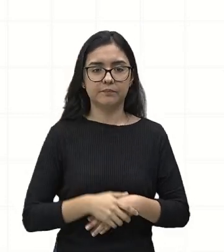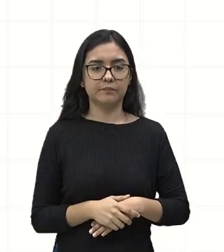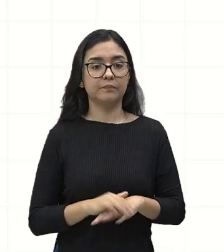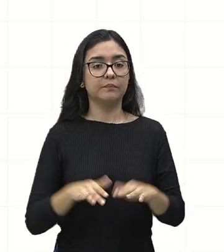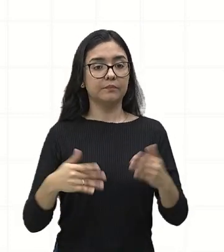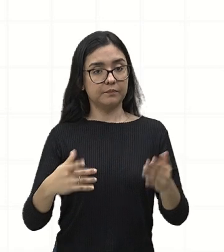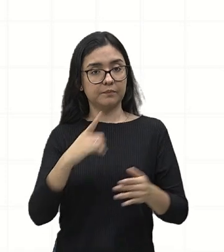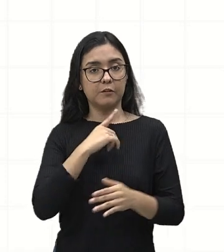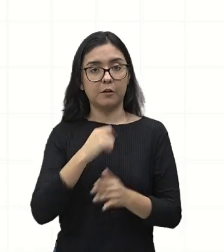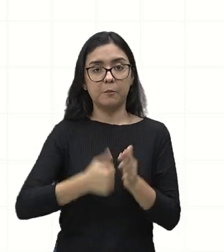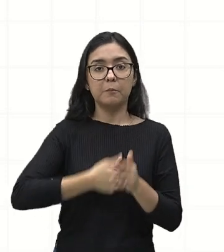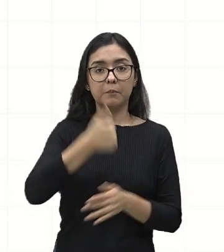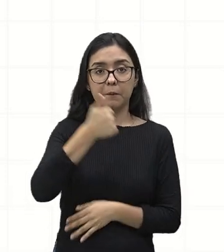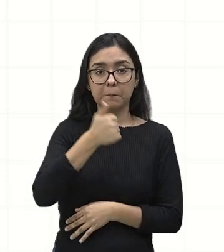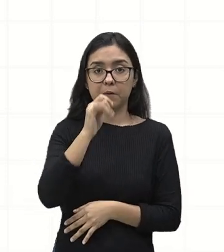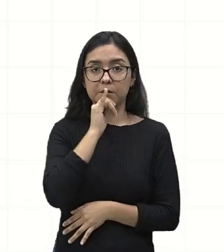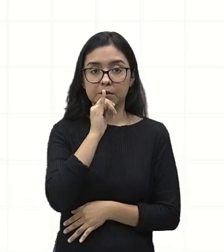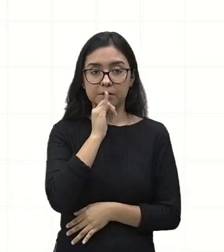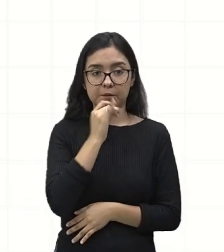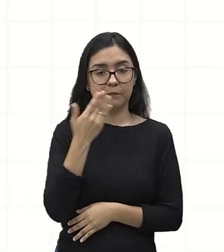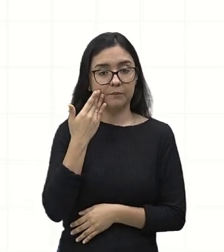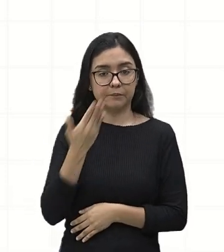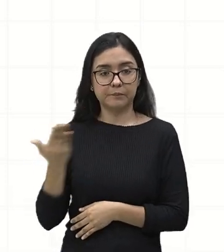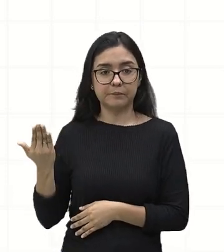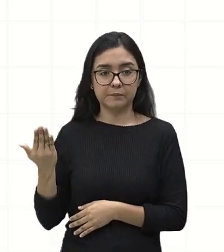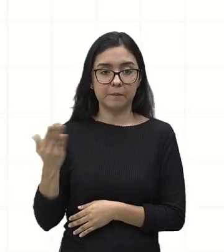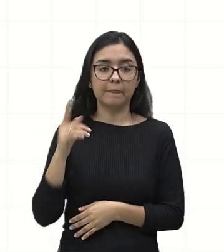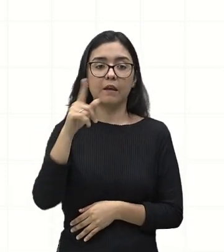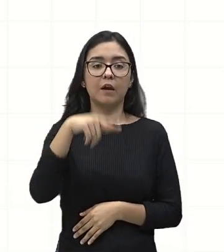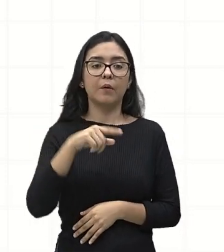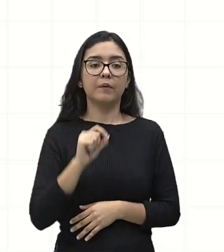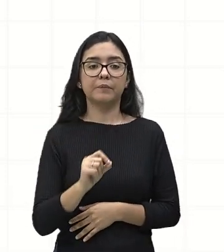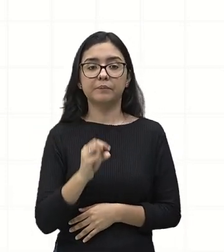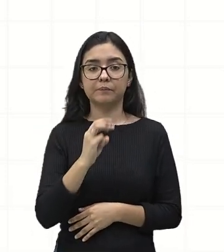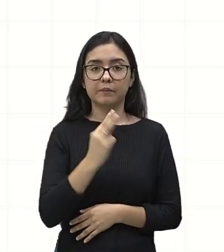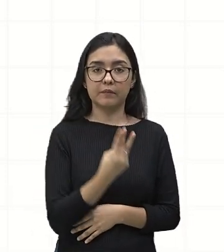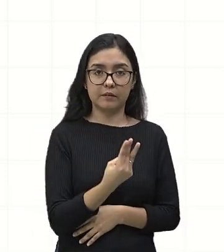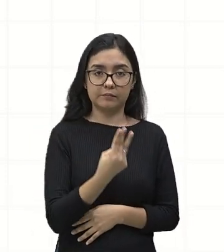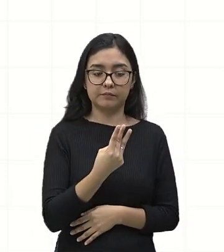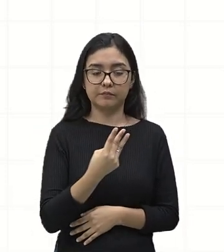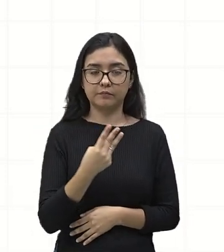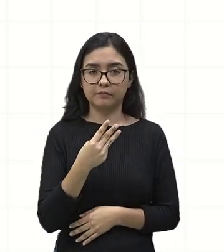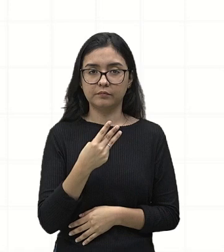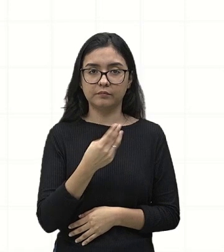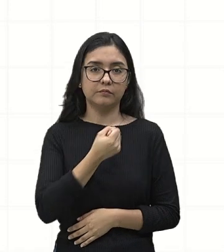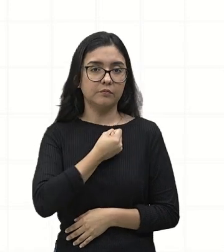temos o primeiro exemplo aqui, ó, que é 3